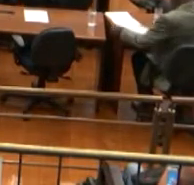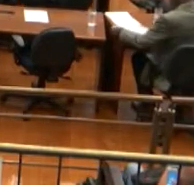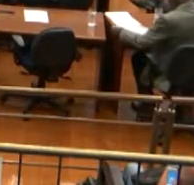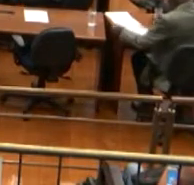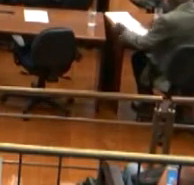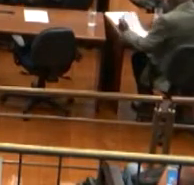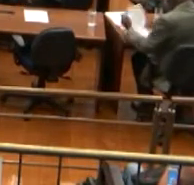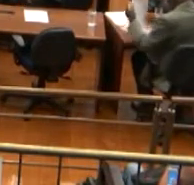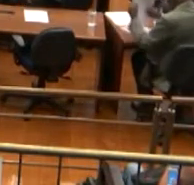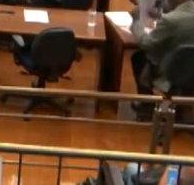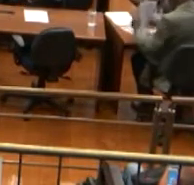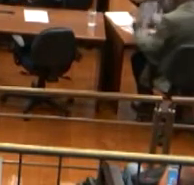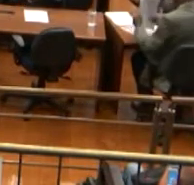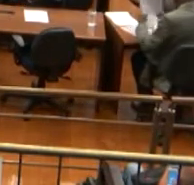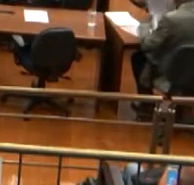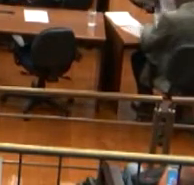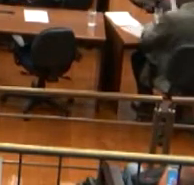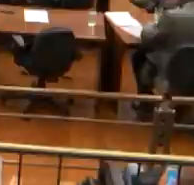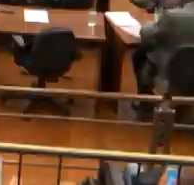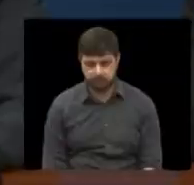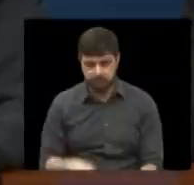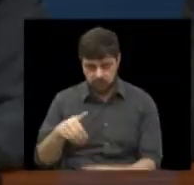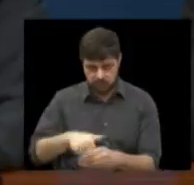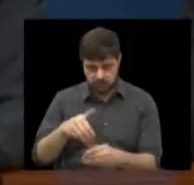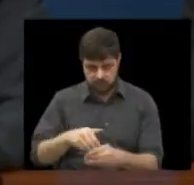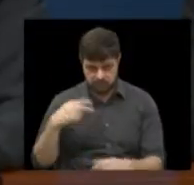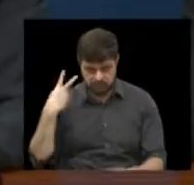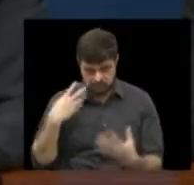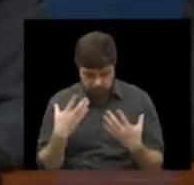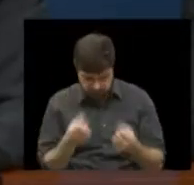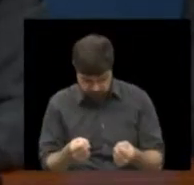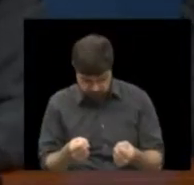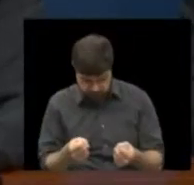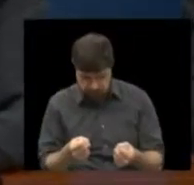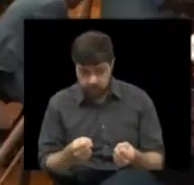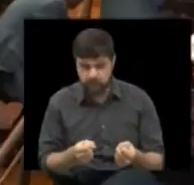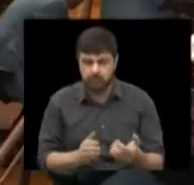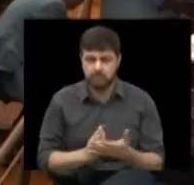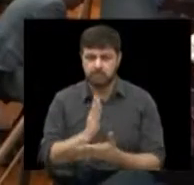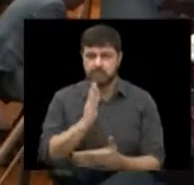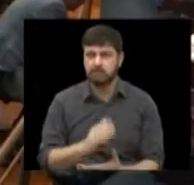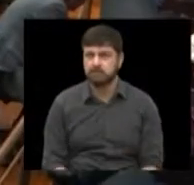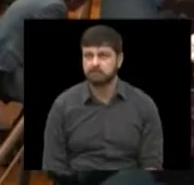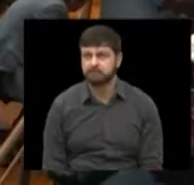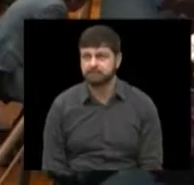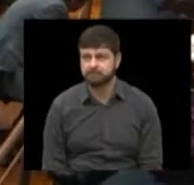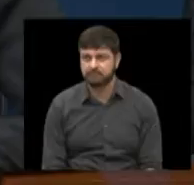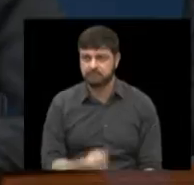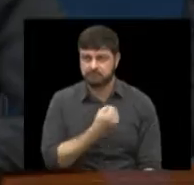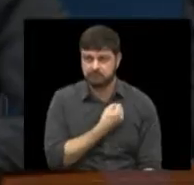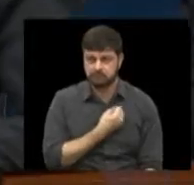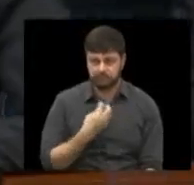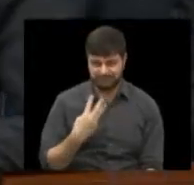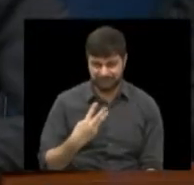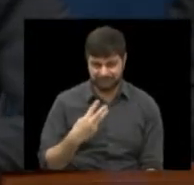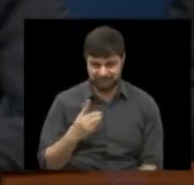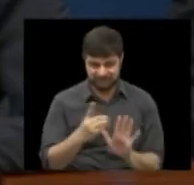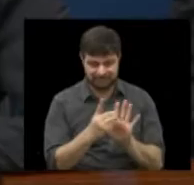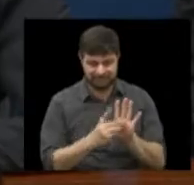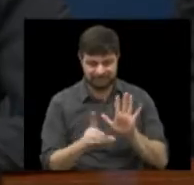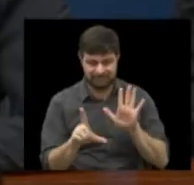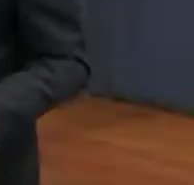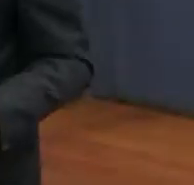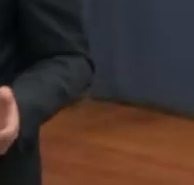com fins lucrativos. Para o presidente da Câmara, Rafa Zimbaldi, a medida é importante para aumentar a arrecadação